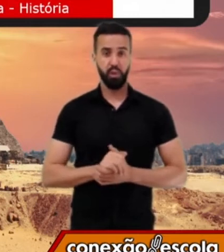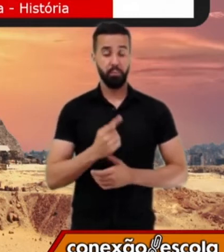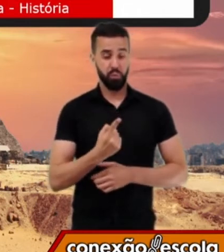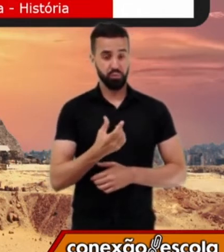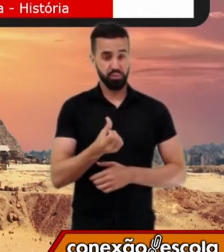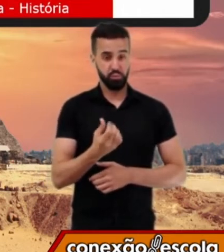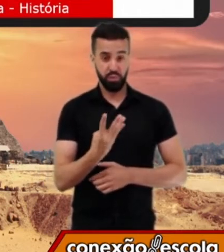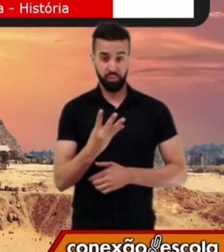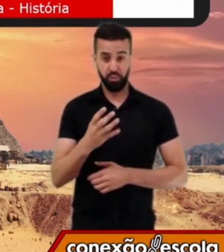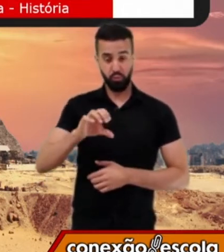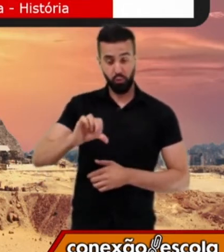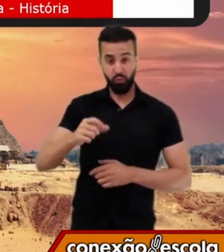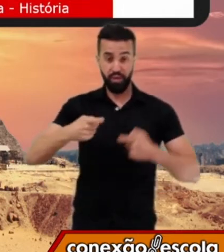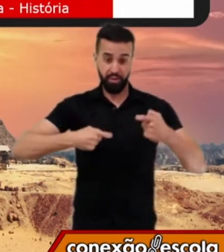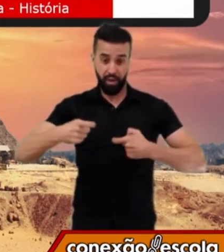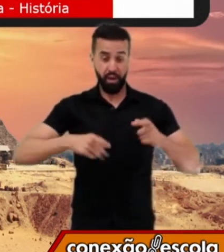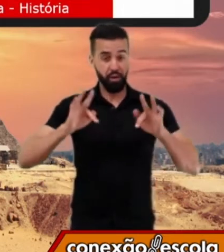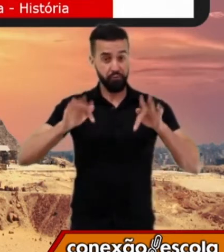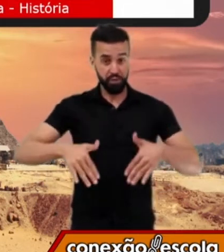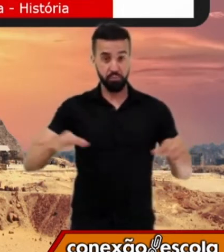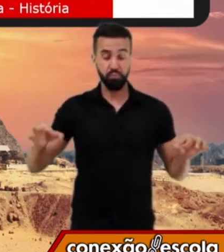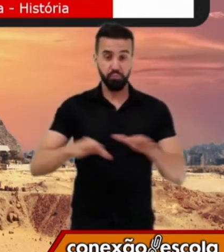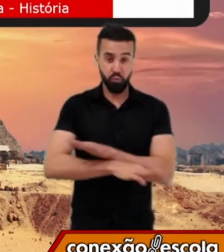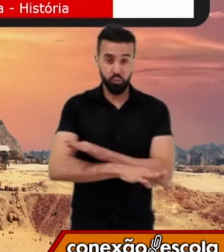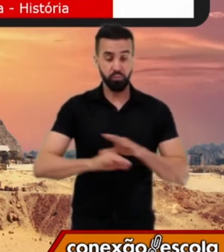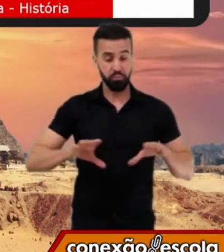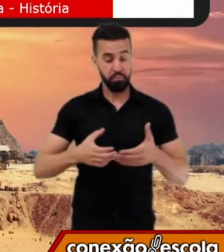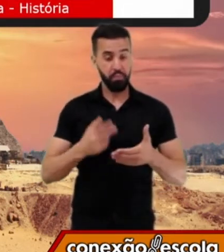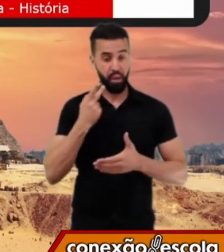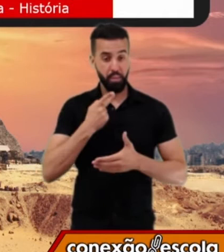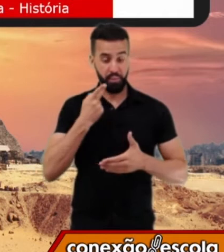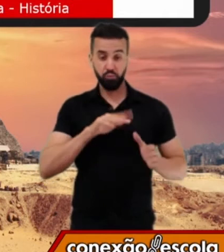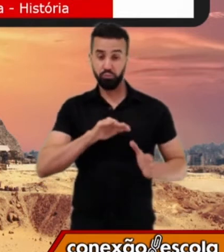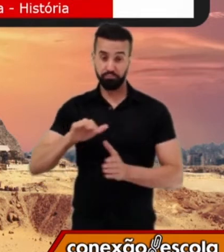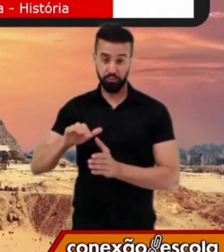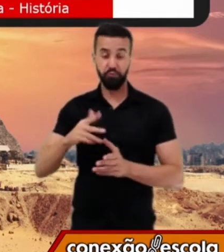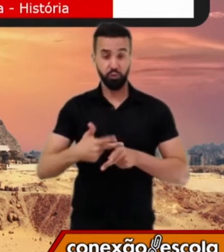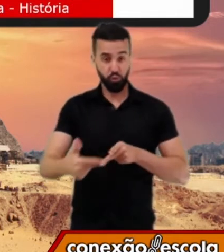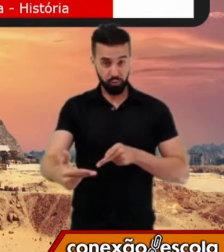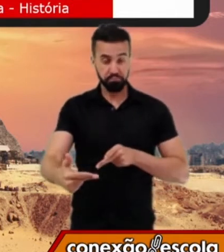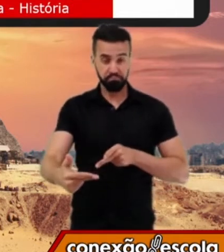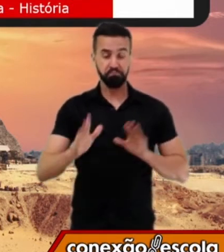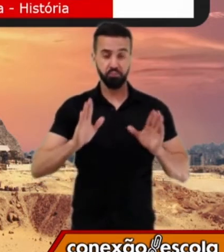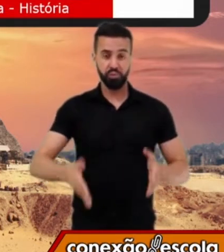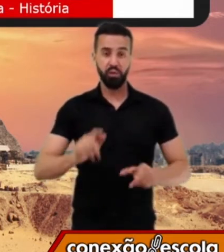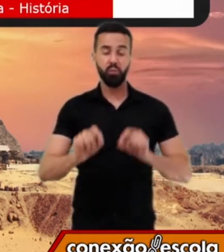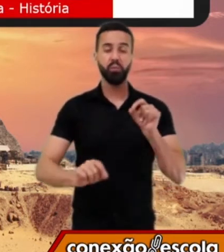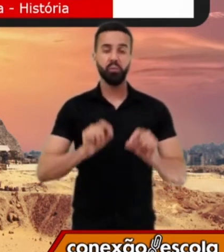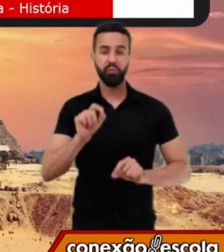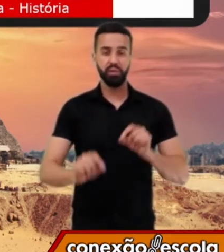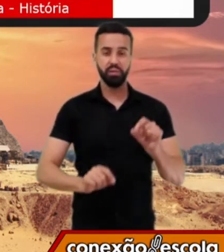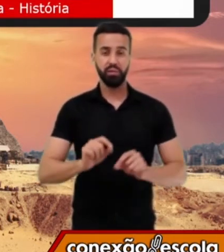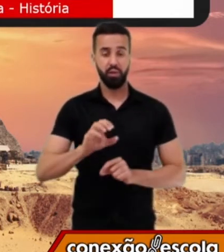o parlamento ele sai vitorioso. E quem garante, de certa forma, a vitória do parlamento é um ser